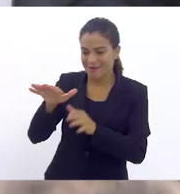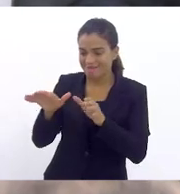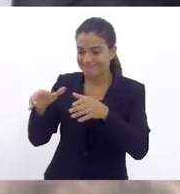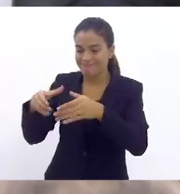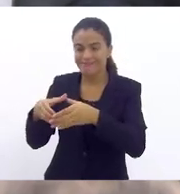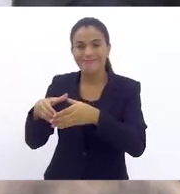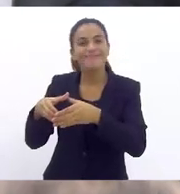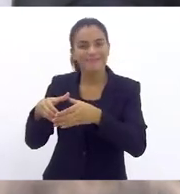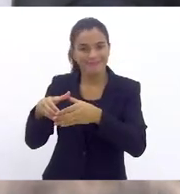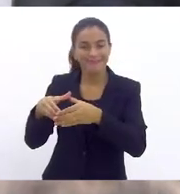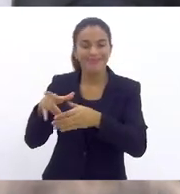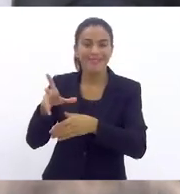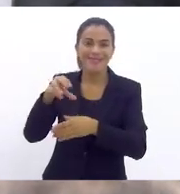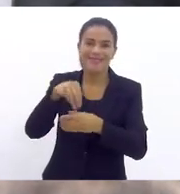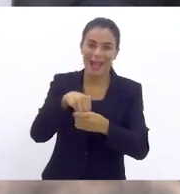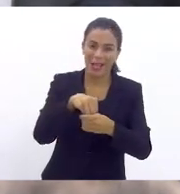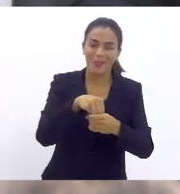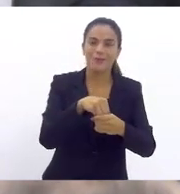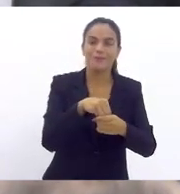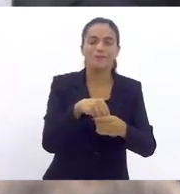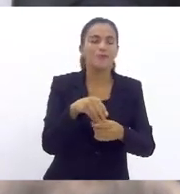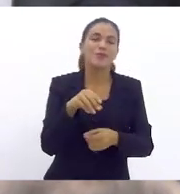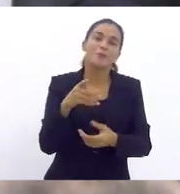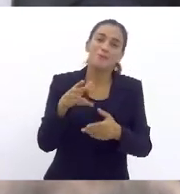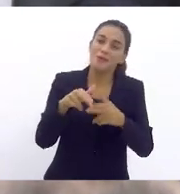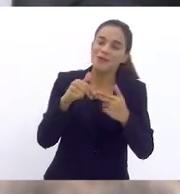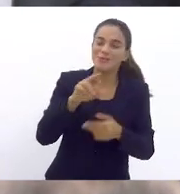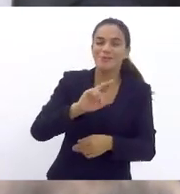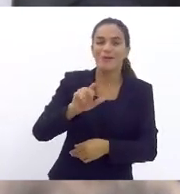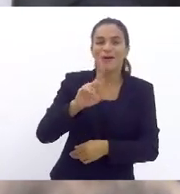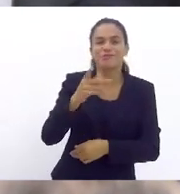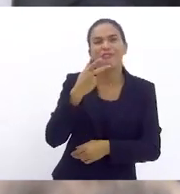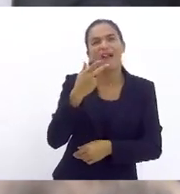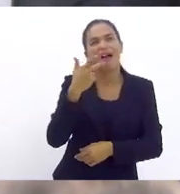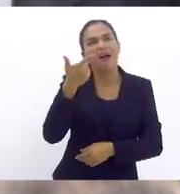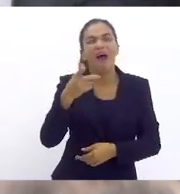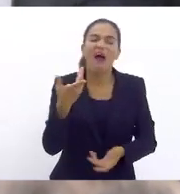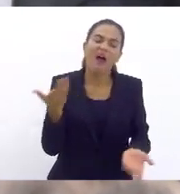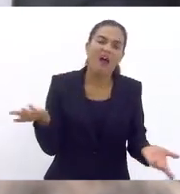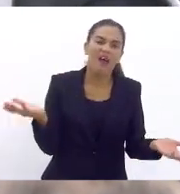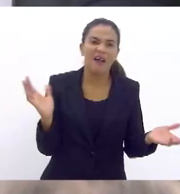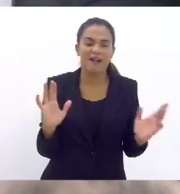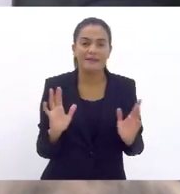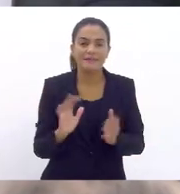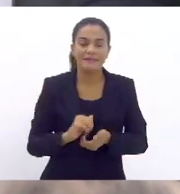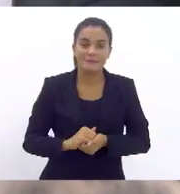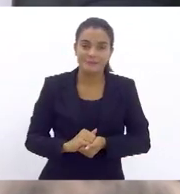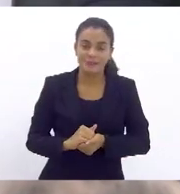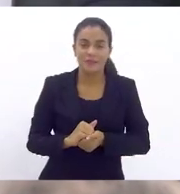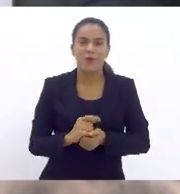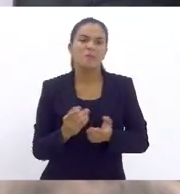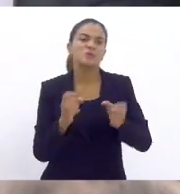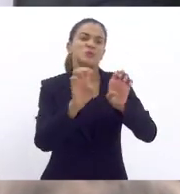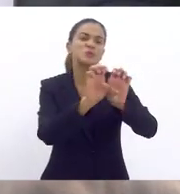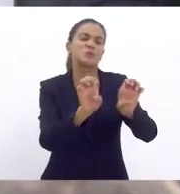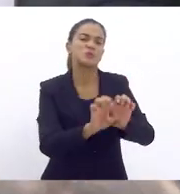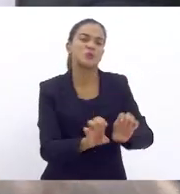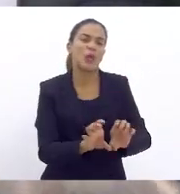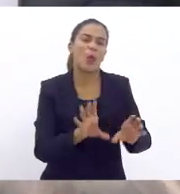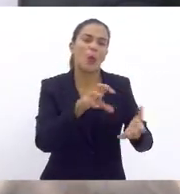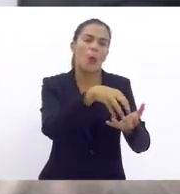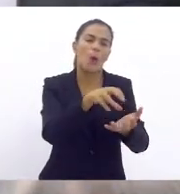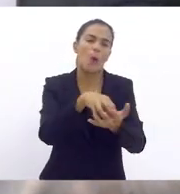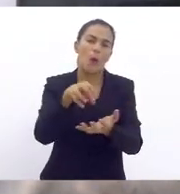do complexo econômico Industrial quer dizer então portanto não se trata apenas de você repetir bom então vamos estruturar complexos